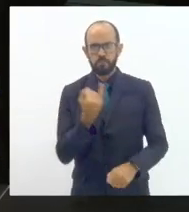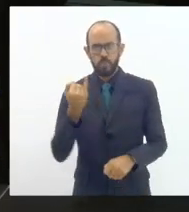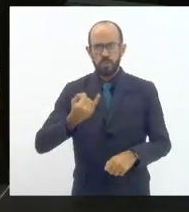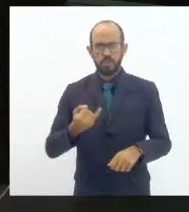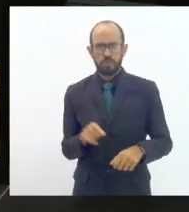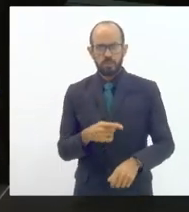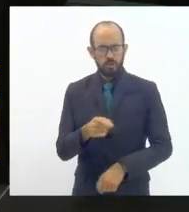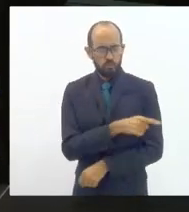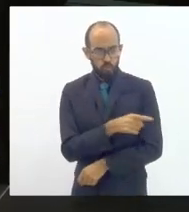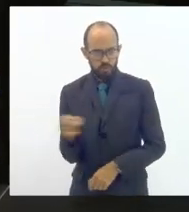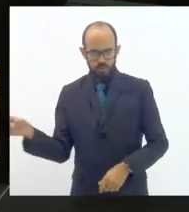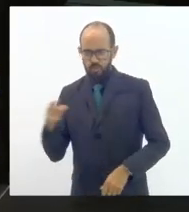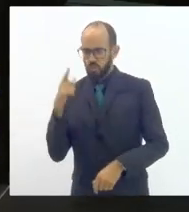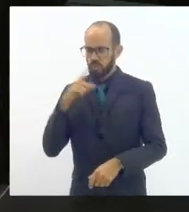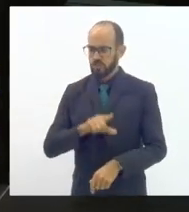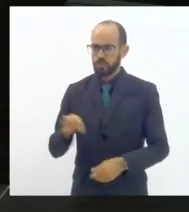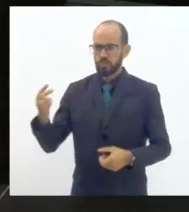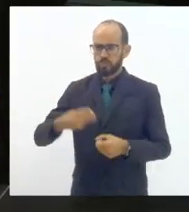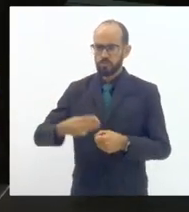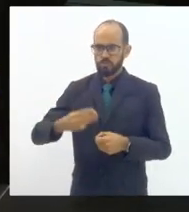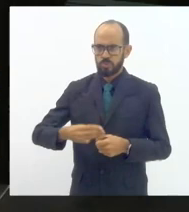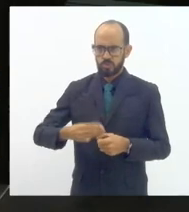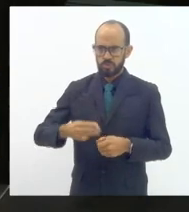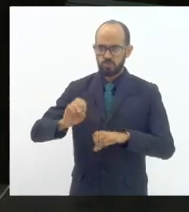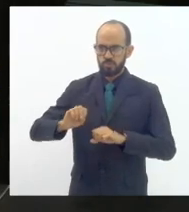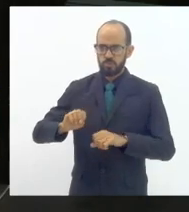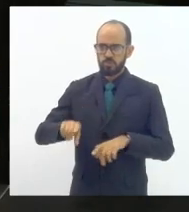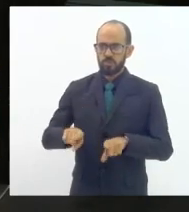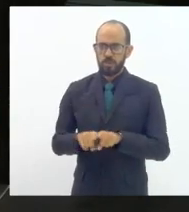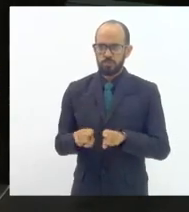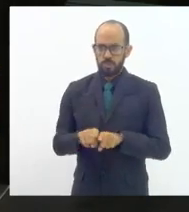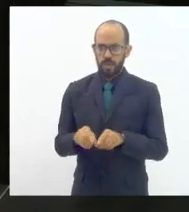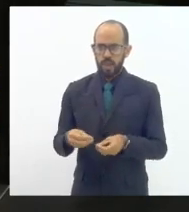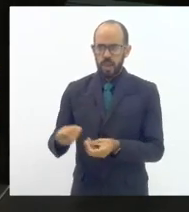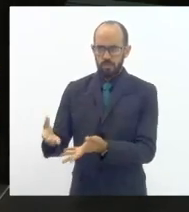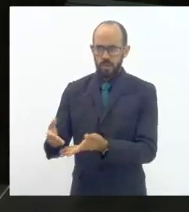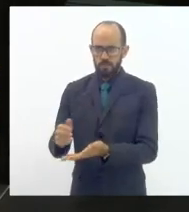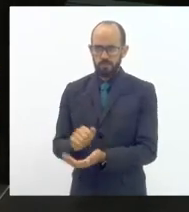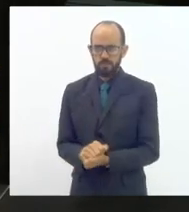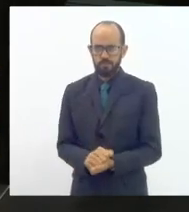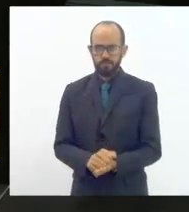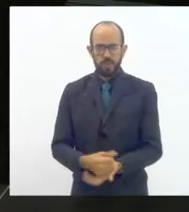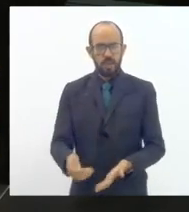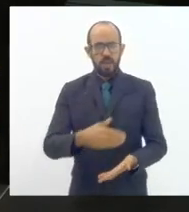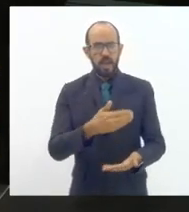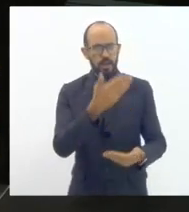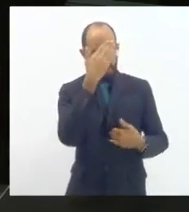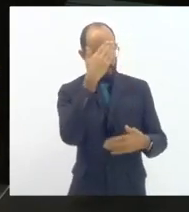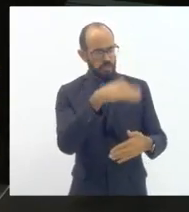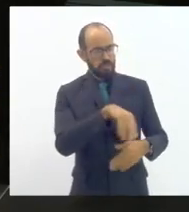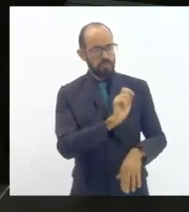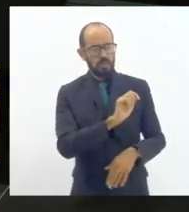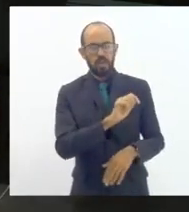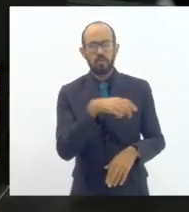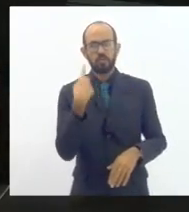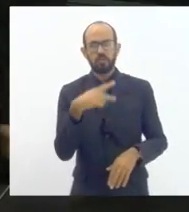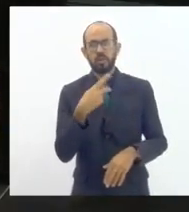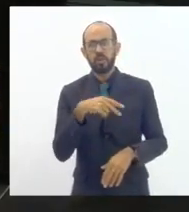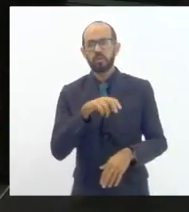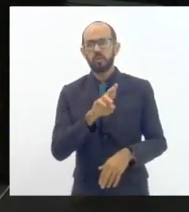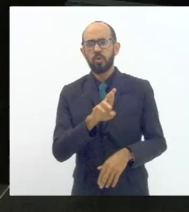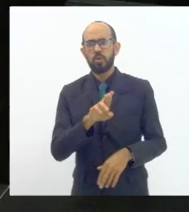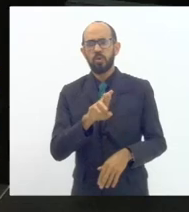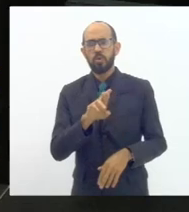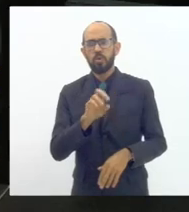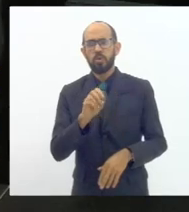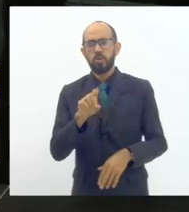levar para os seus municípios. Saudar aqui também meu querido amigo vereador Rodrigo Santana, lá de São Fidélis, o Cauã, também de São Fidélis